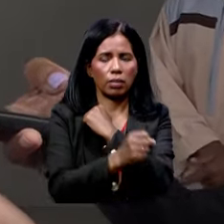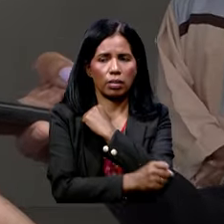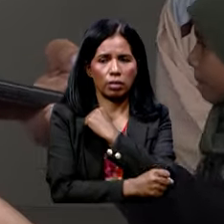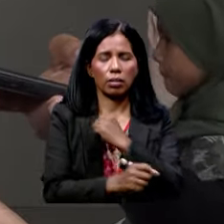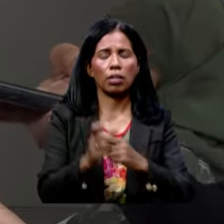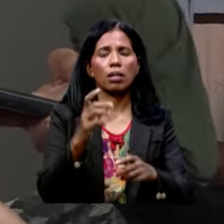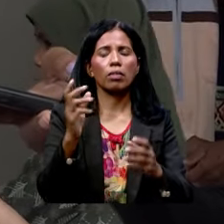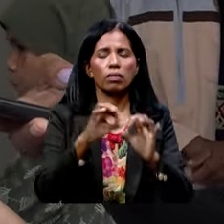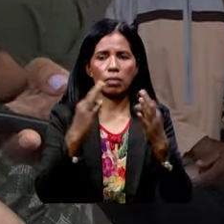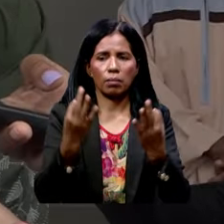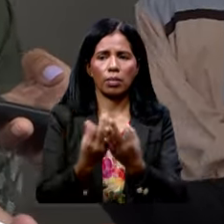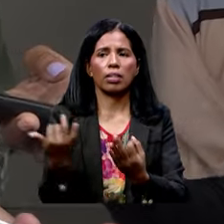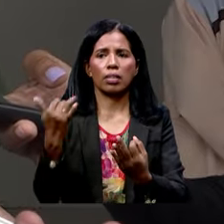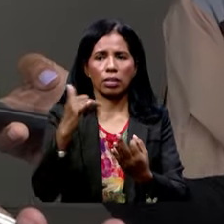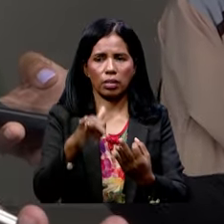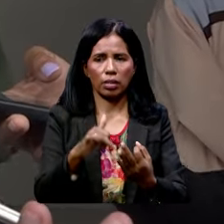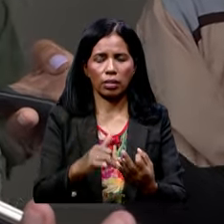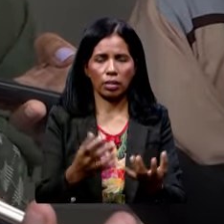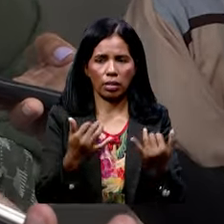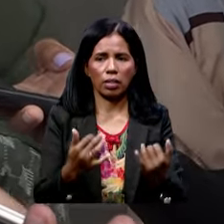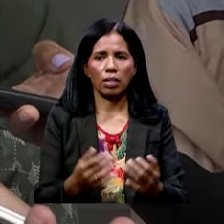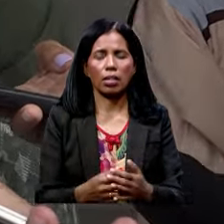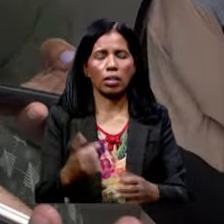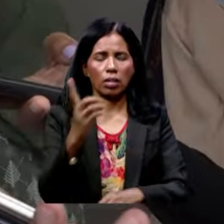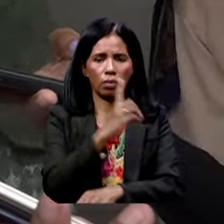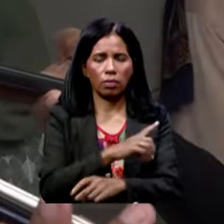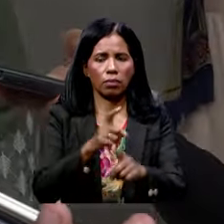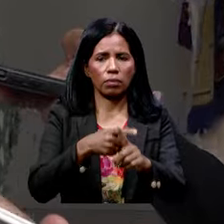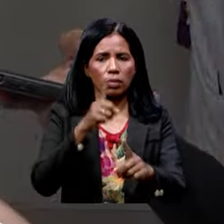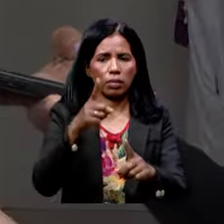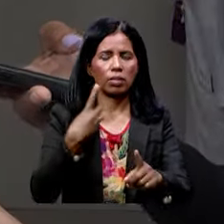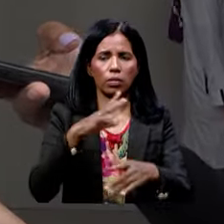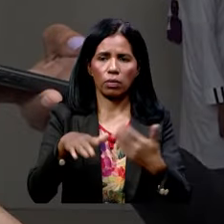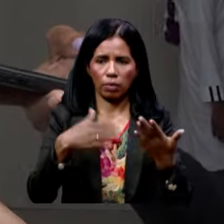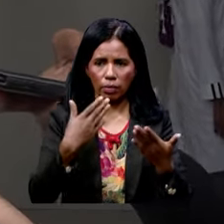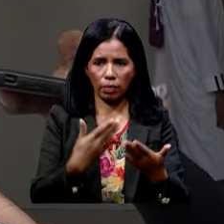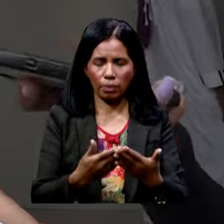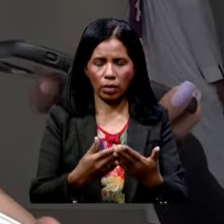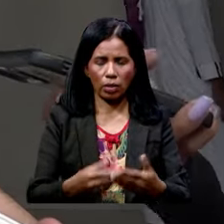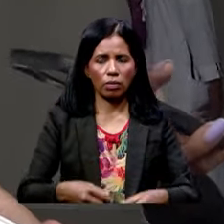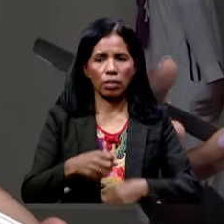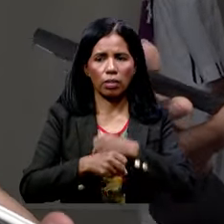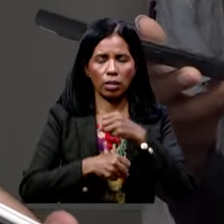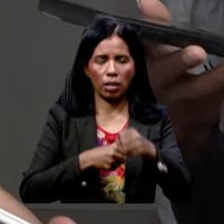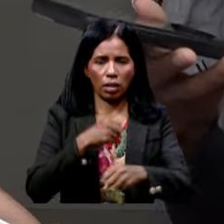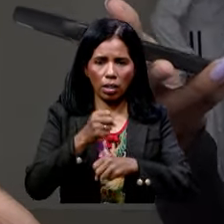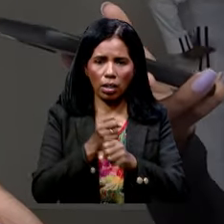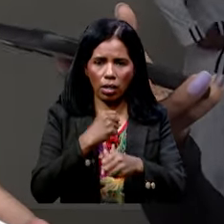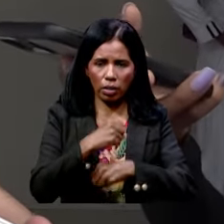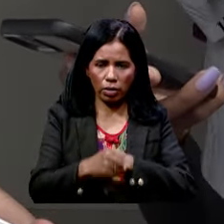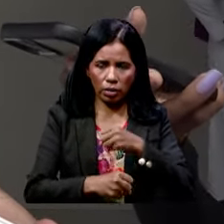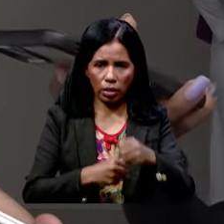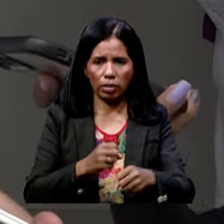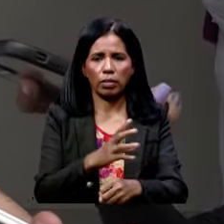nebe celebra ne então ira ne durante foloida e tanto tu sacrifico alo sacrifício ne